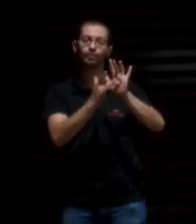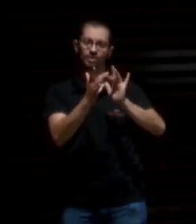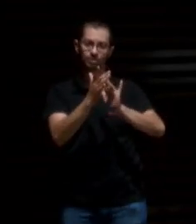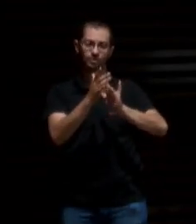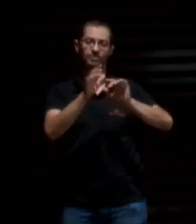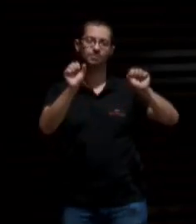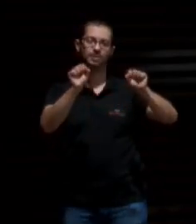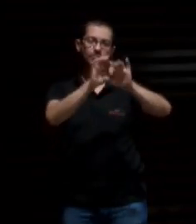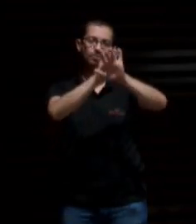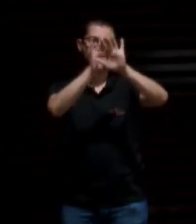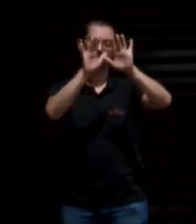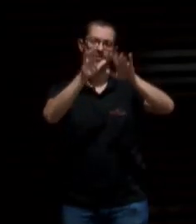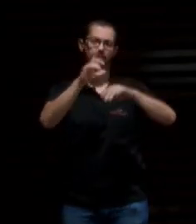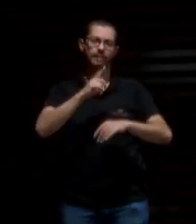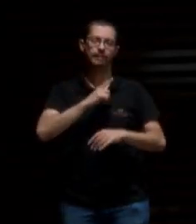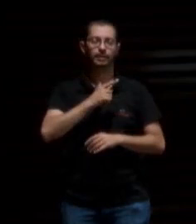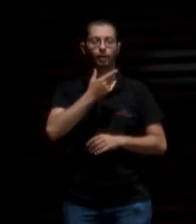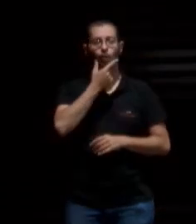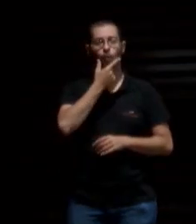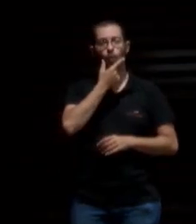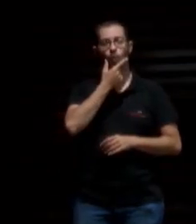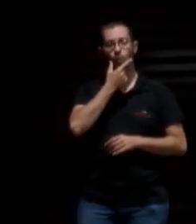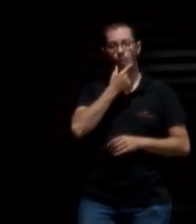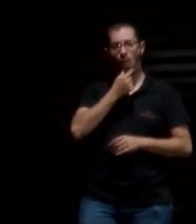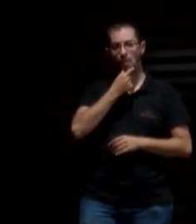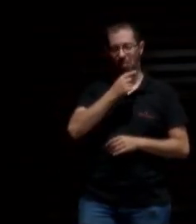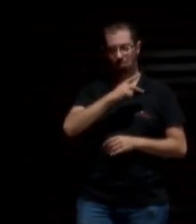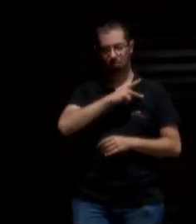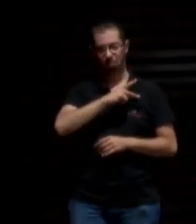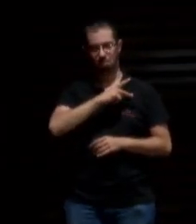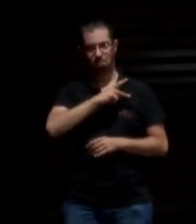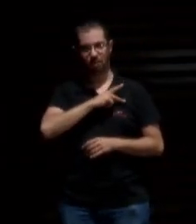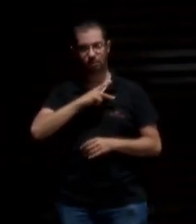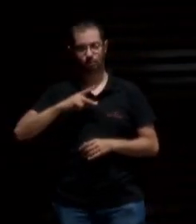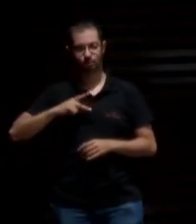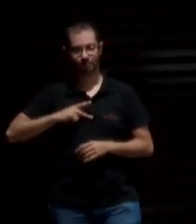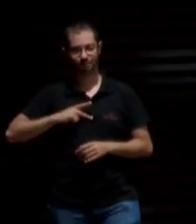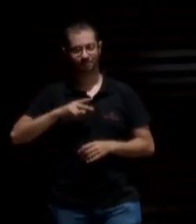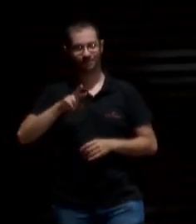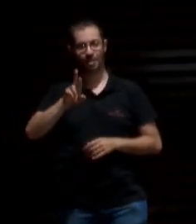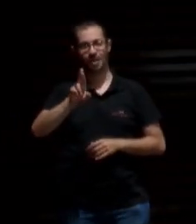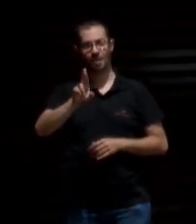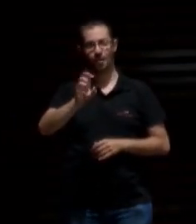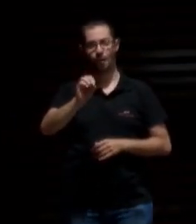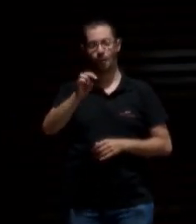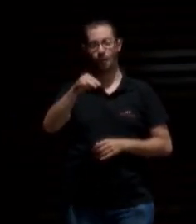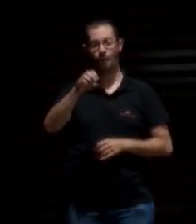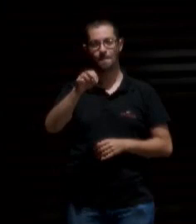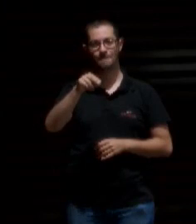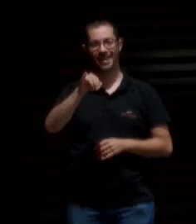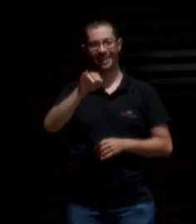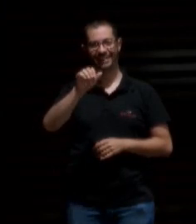Tem um irmão chamado Joseph Tson, um pastor da Romênia, ele escreveu assim: nossa união com Cristo é o assunto mais bonito da vida